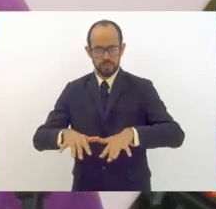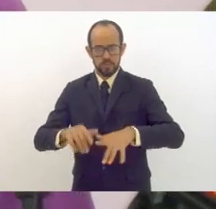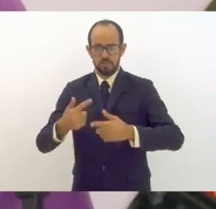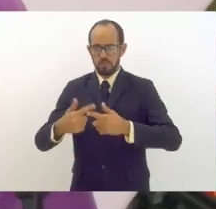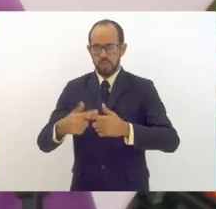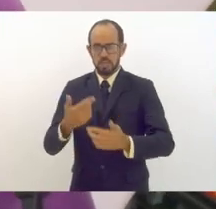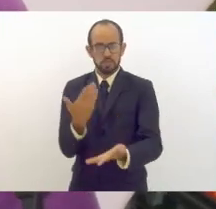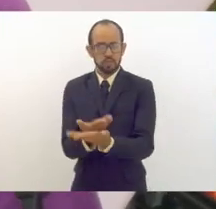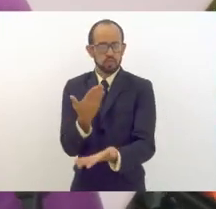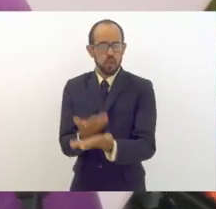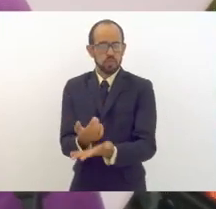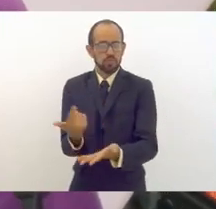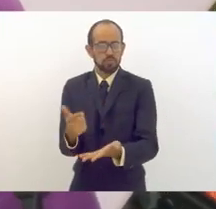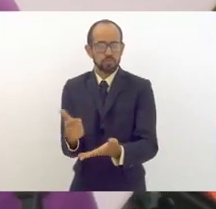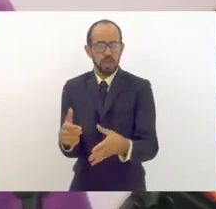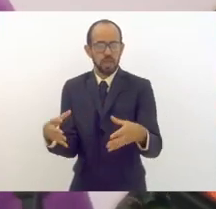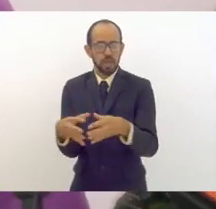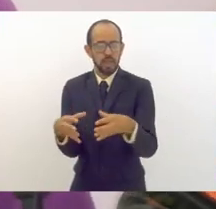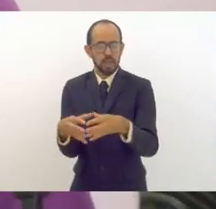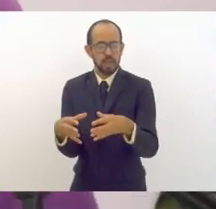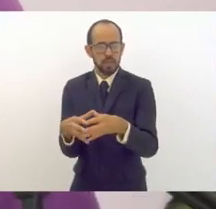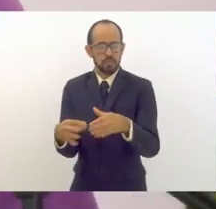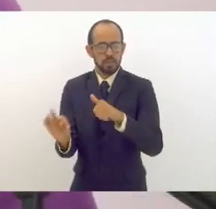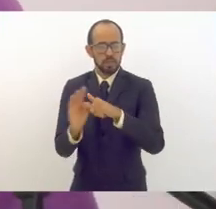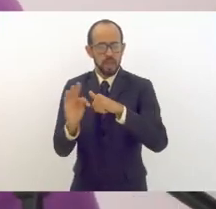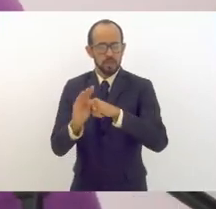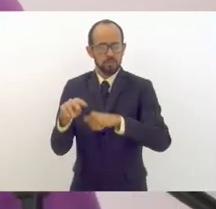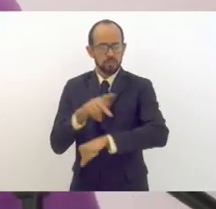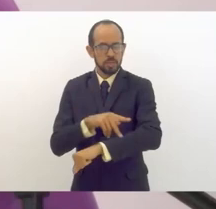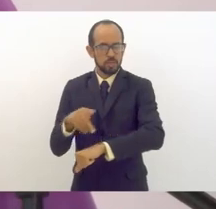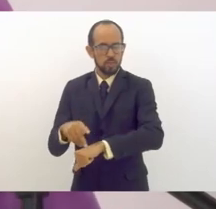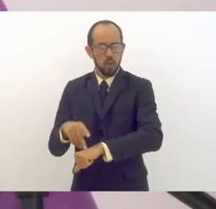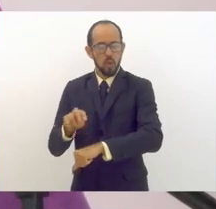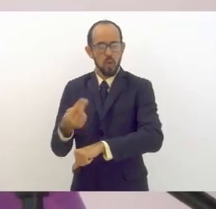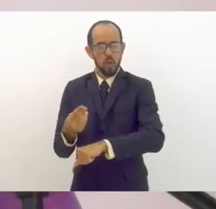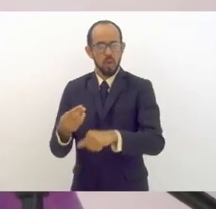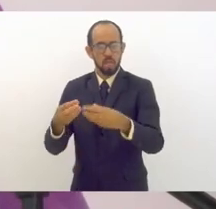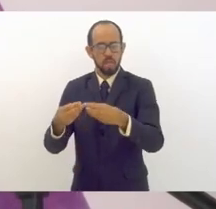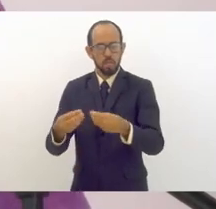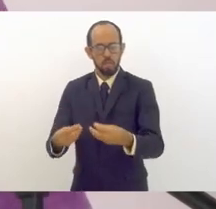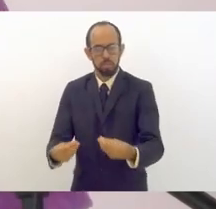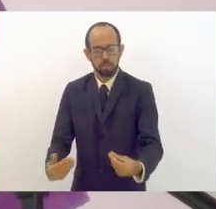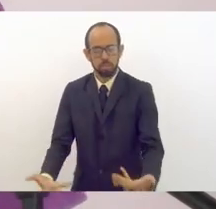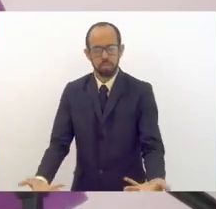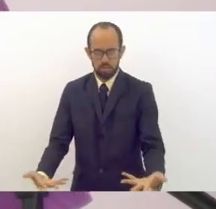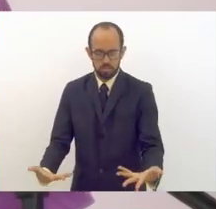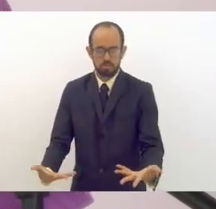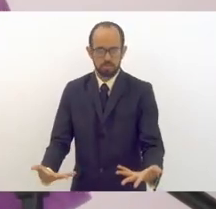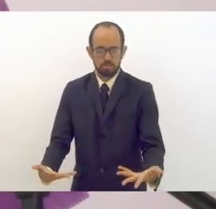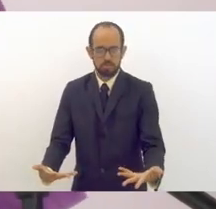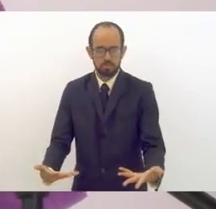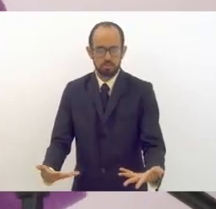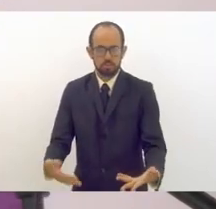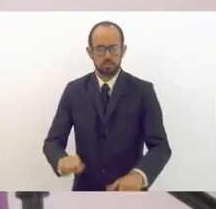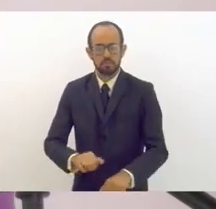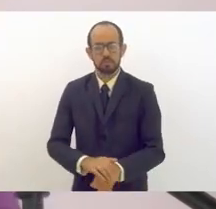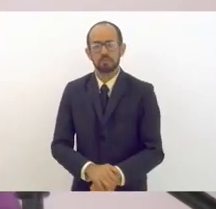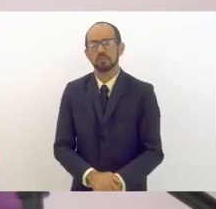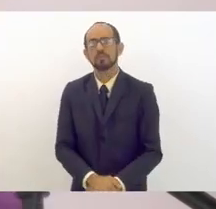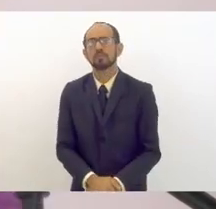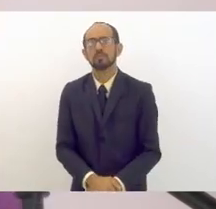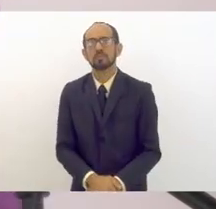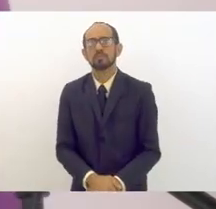têm equipe técnico-pedagógica para enfrentar. Ou ela está em gradativa perda, né, de quadros.